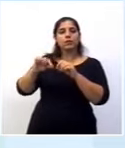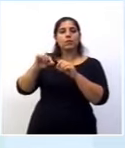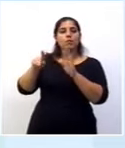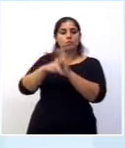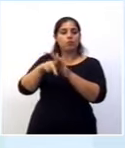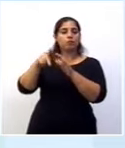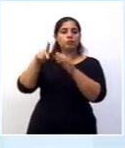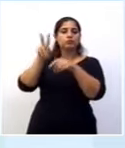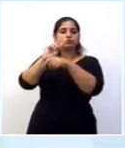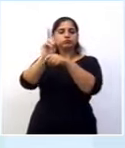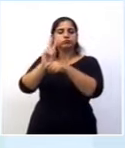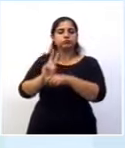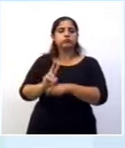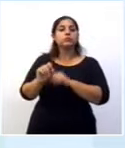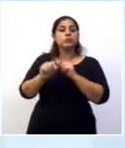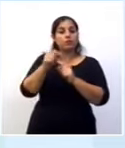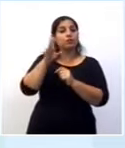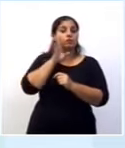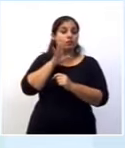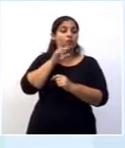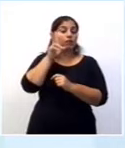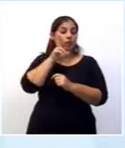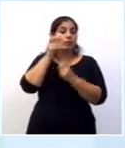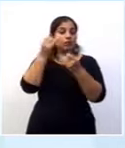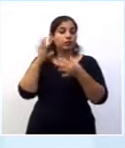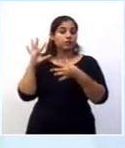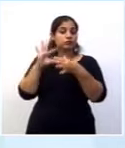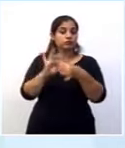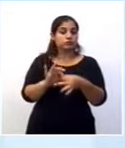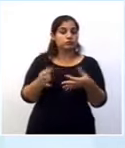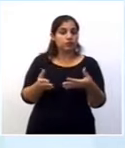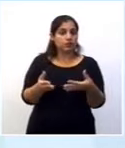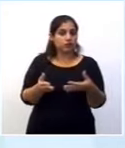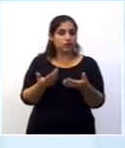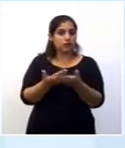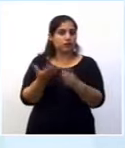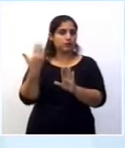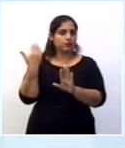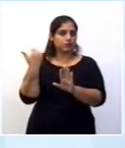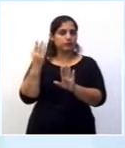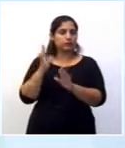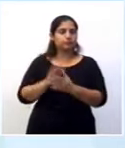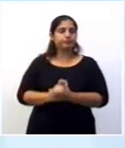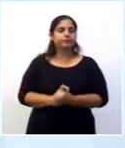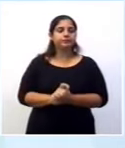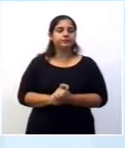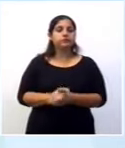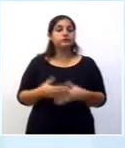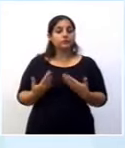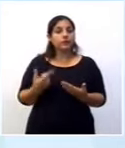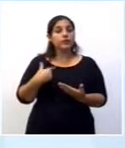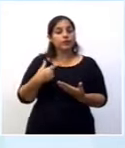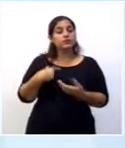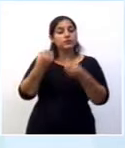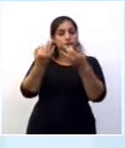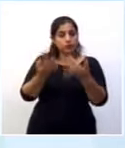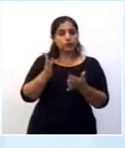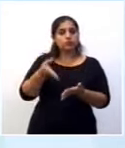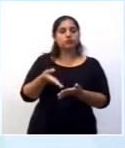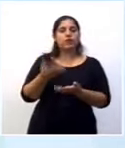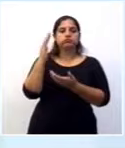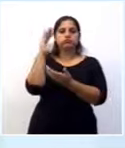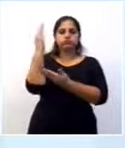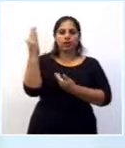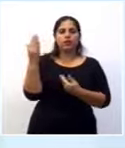é bem bacana esse mapa, só para a gente relembrar e contextualizar a aula passada. Então aí tem o que eu citei, né, o